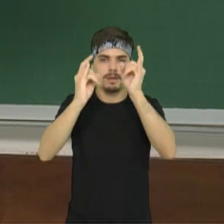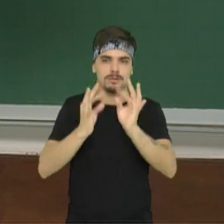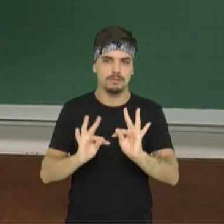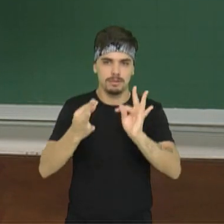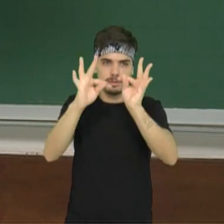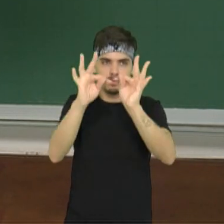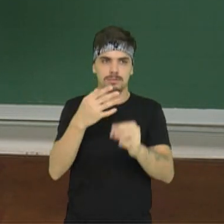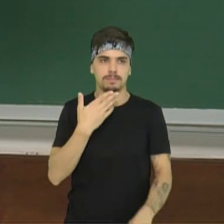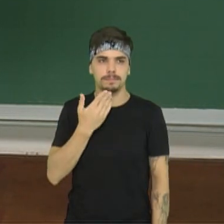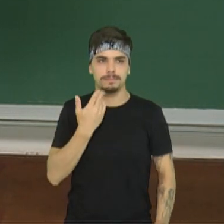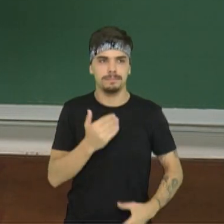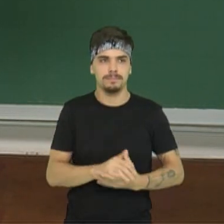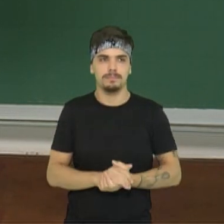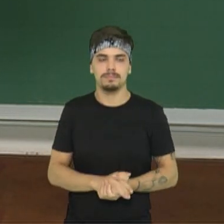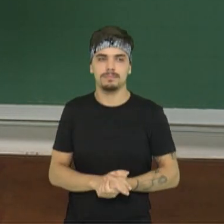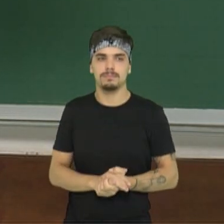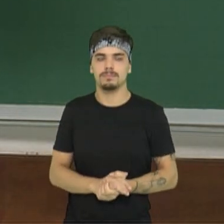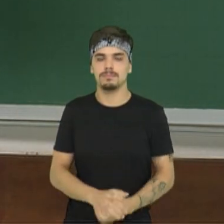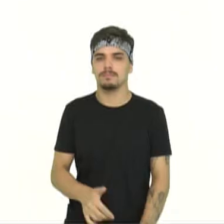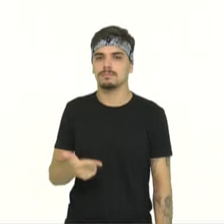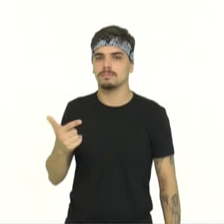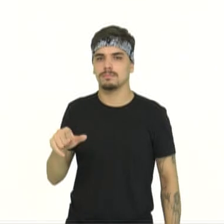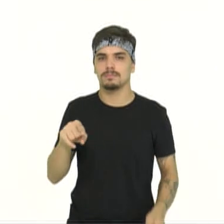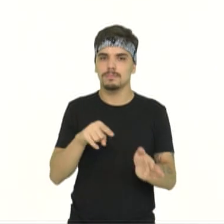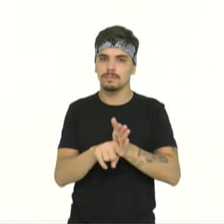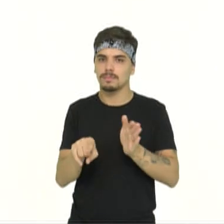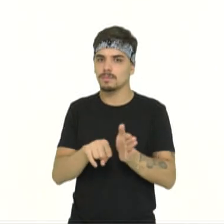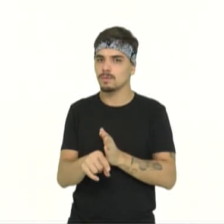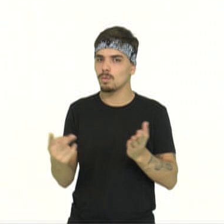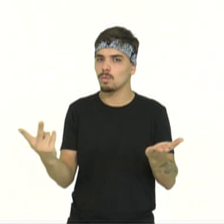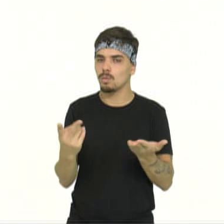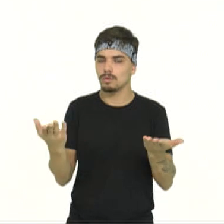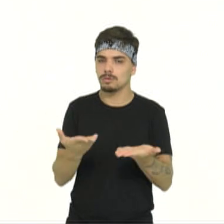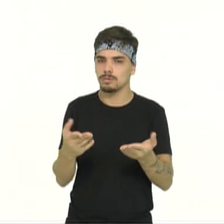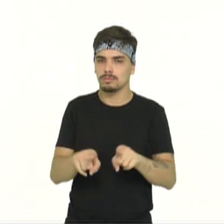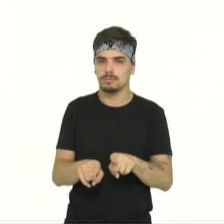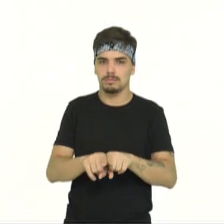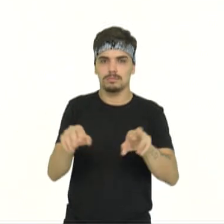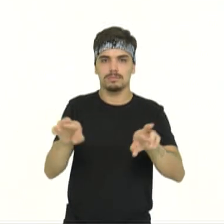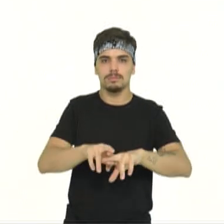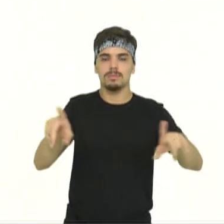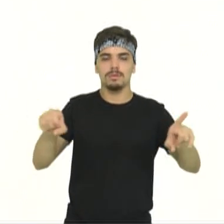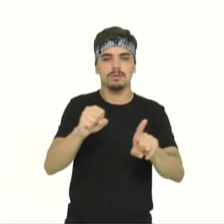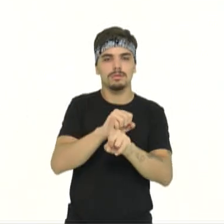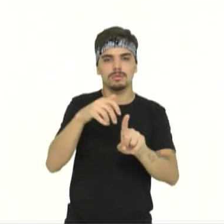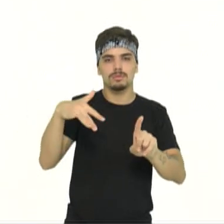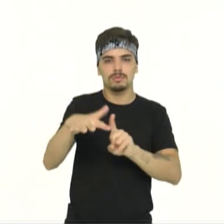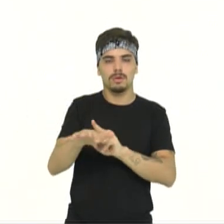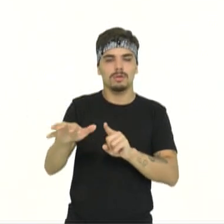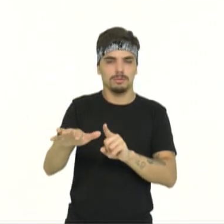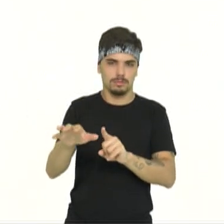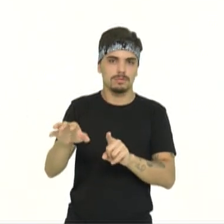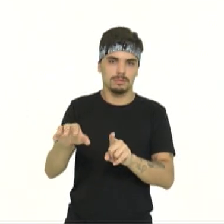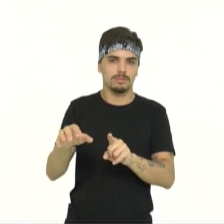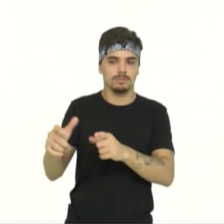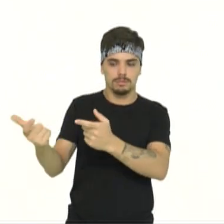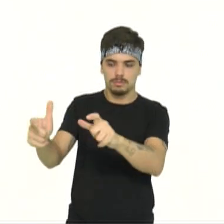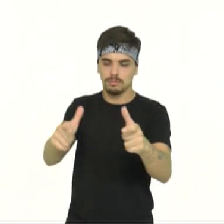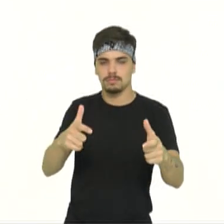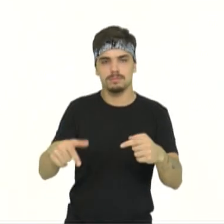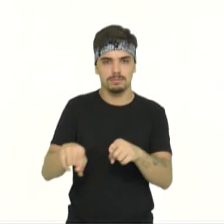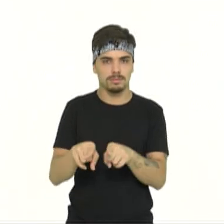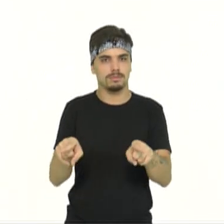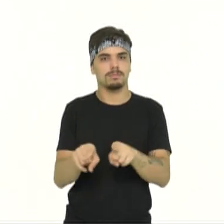tecnológicos. Segundo quiz da aula de hoje, então vamos aí, as diferenças socioespaciais, além dos aspectos